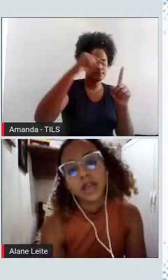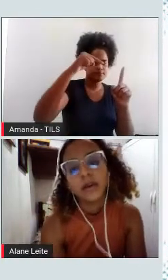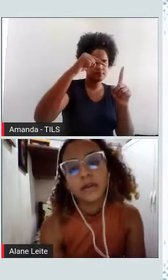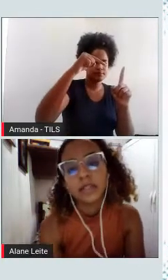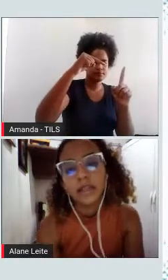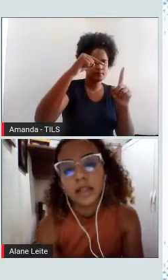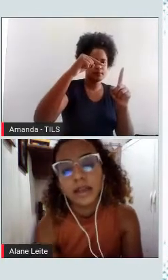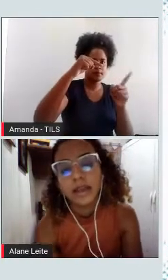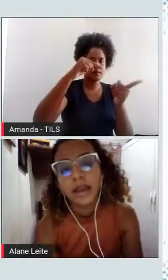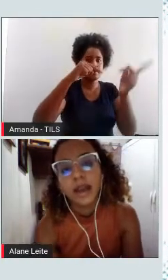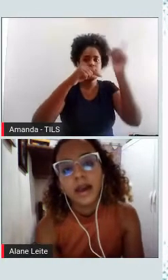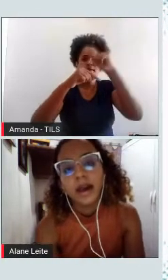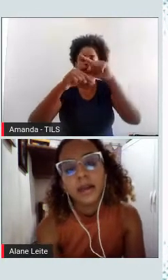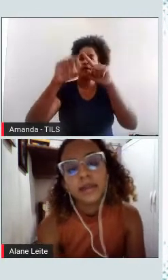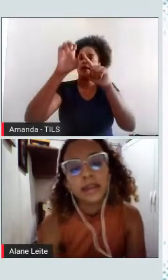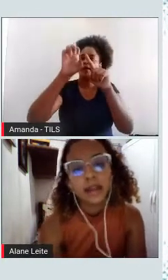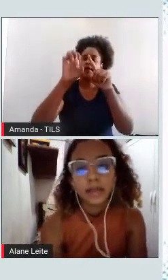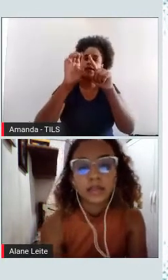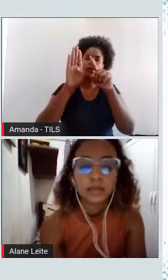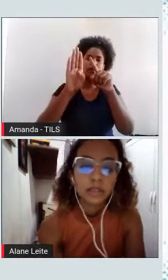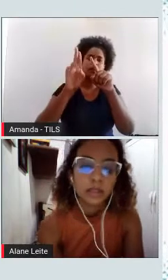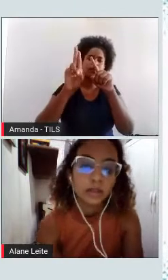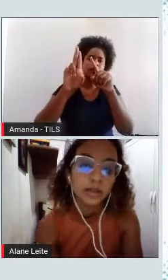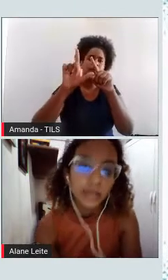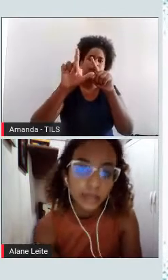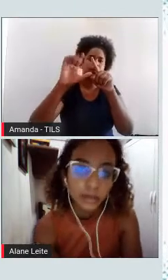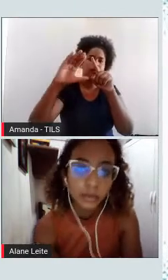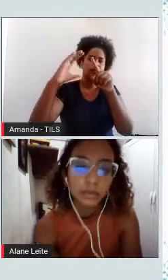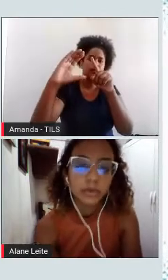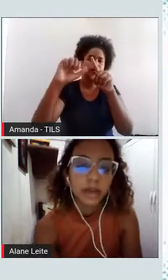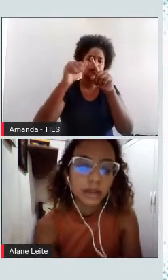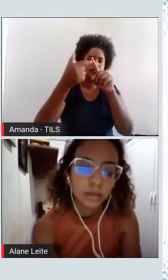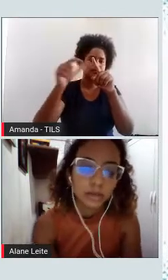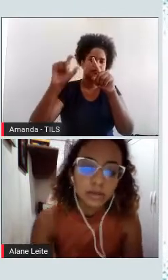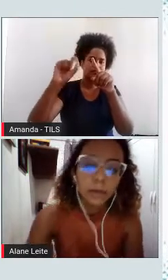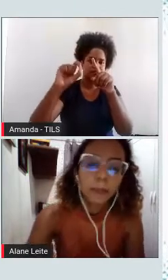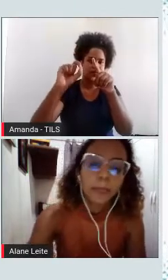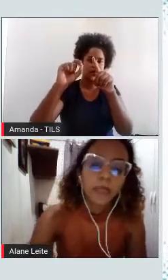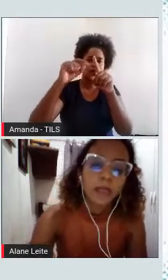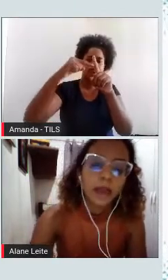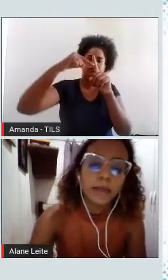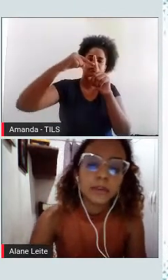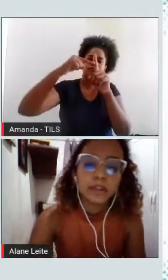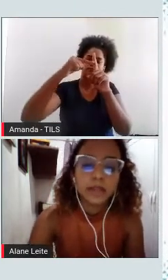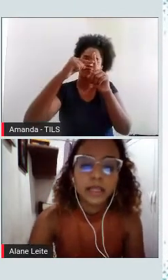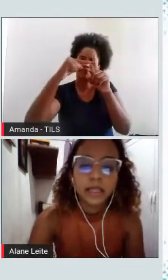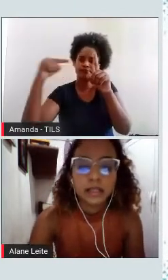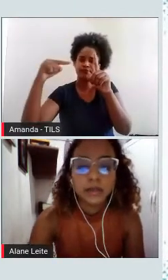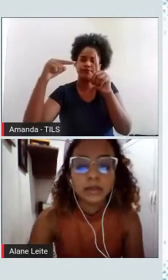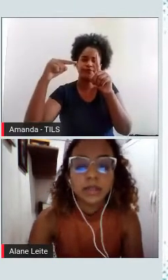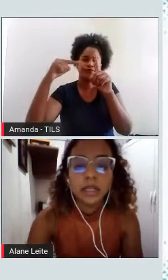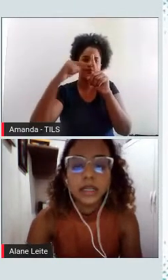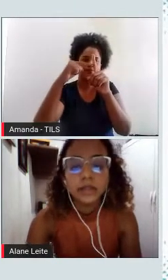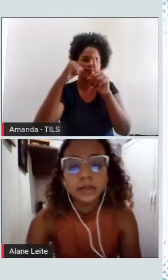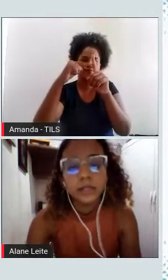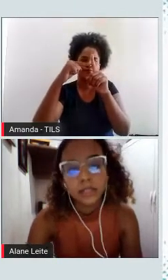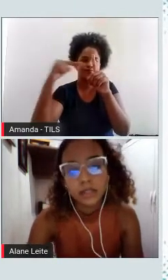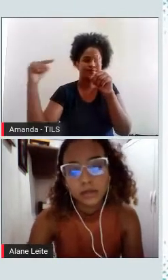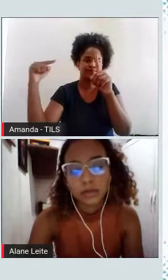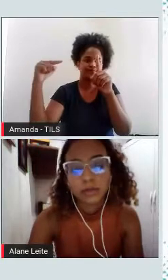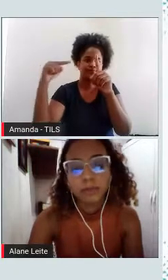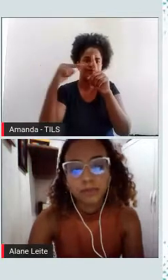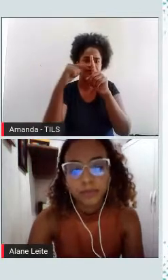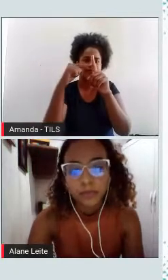ebulição que é onde a matéria ela passa do estado líquido para o gasoso, aí mostrado aqui acima onde tem líquido